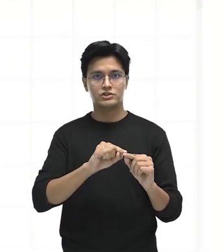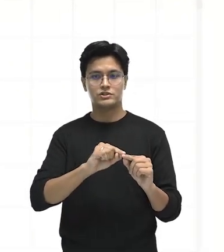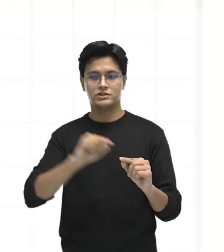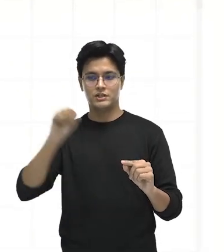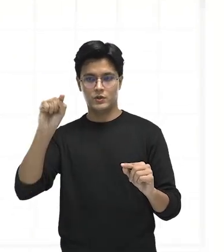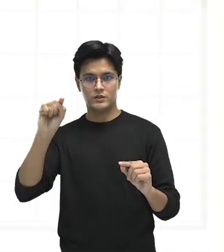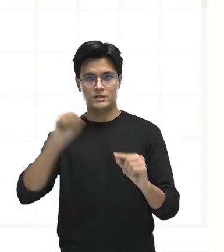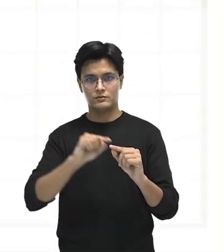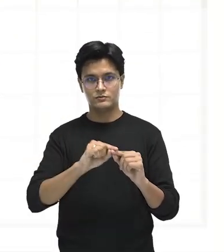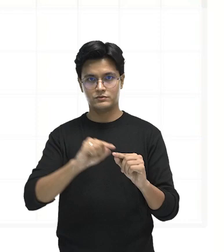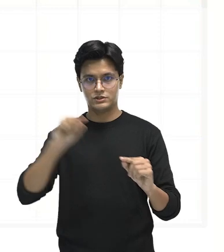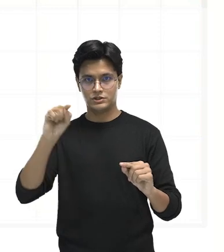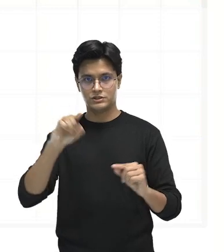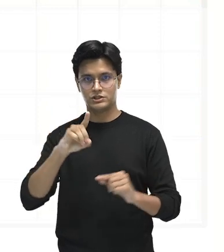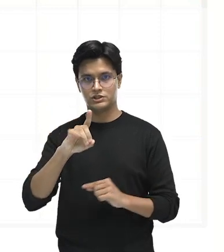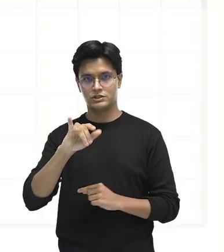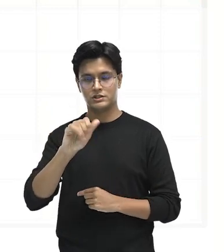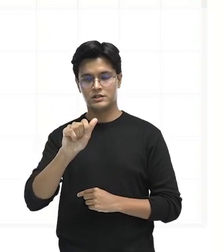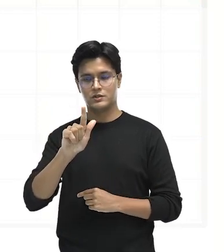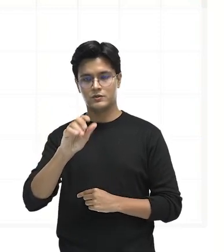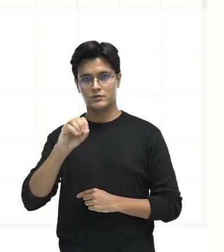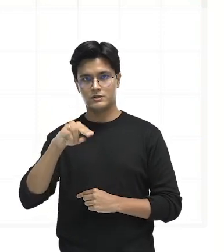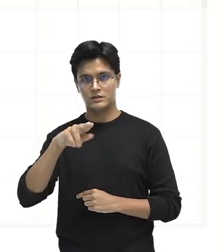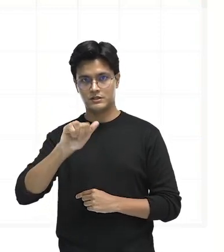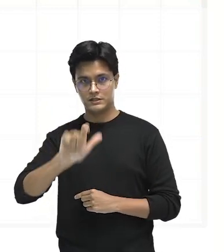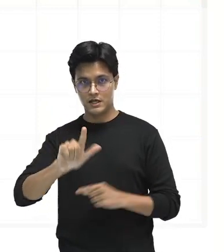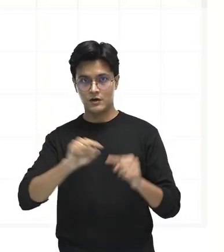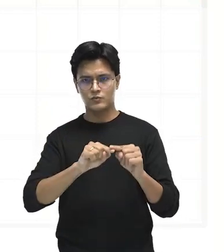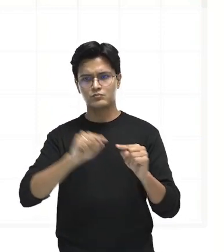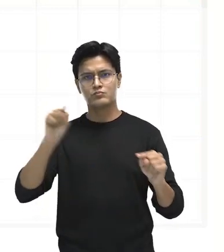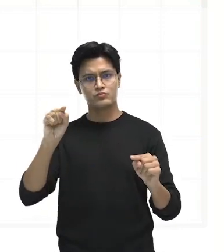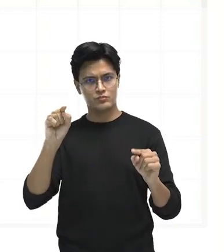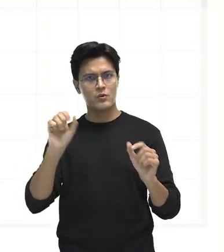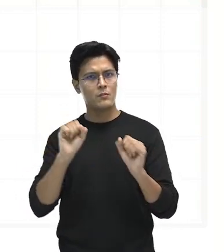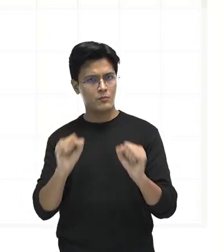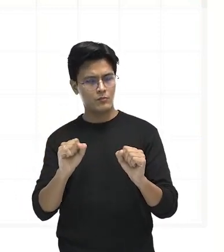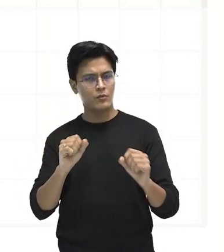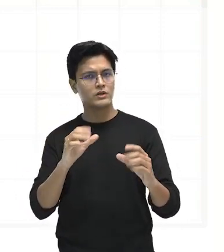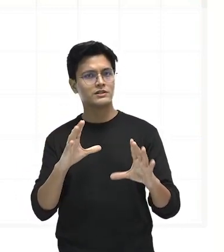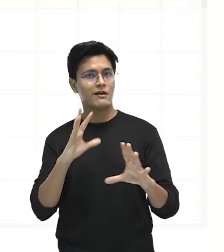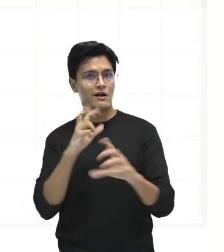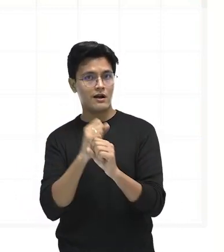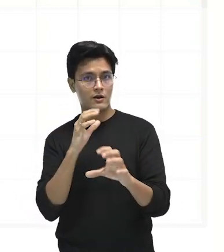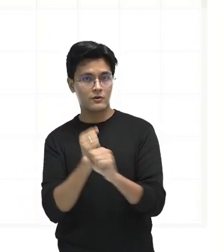Deixa eu colocar mais embaixo aqui para liberar espaço.